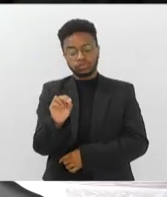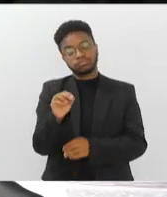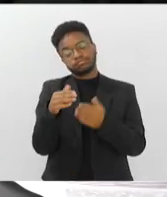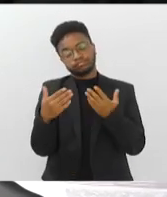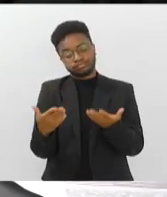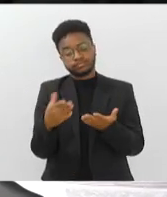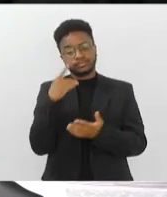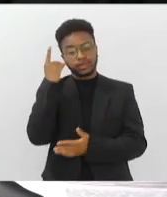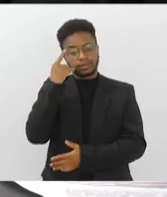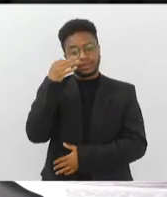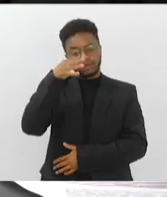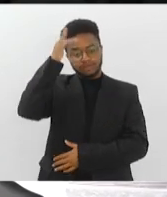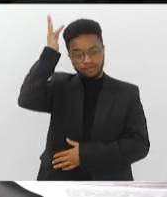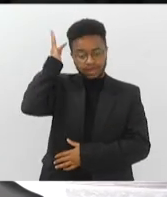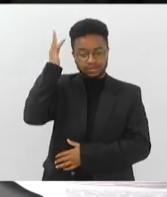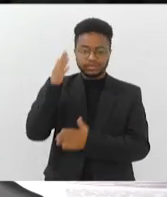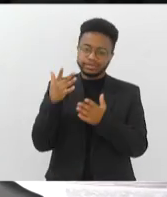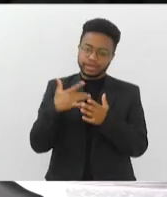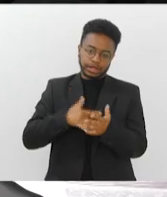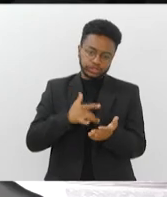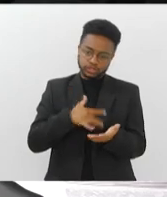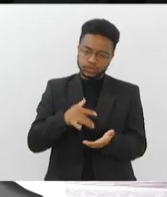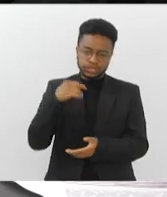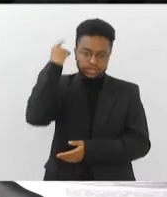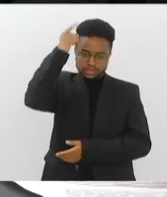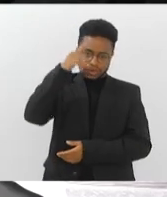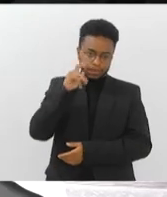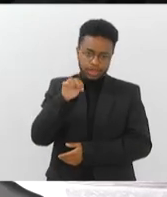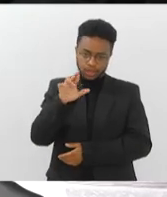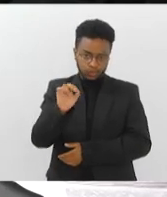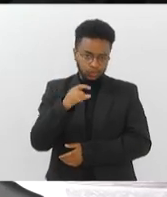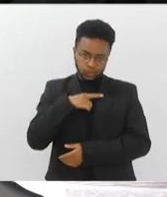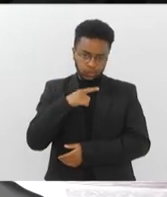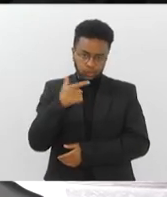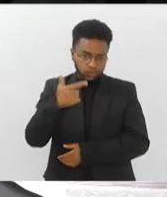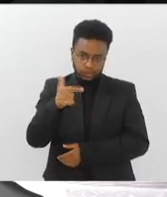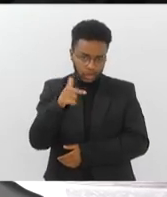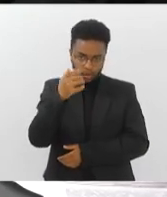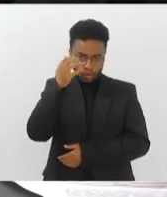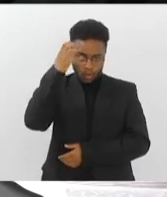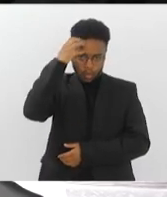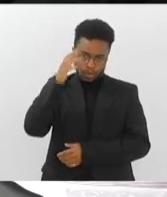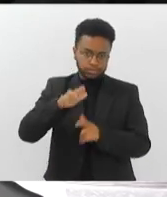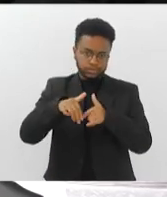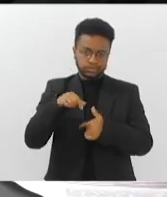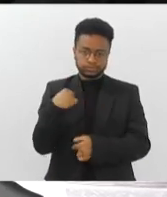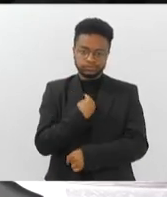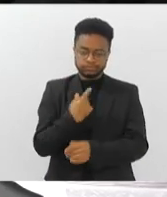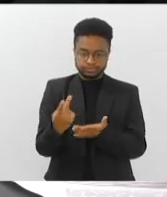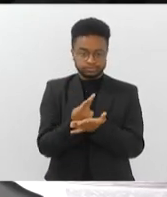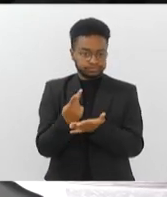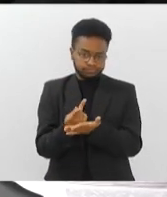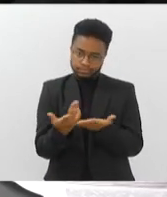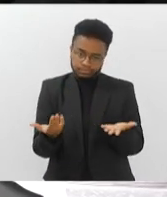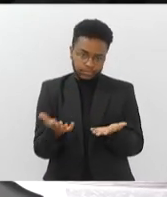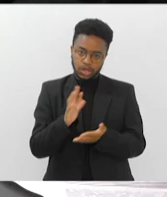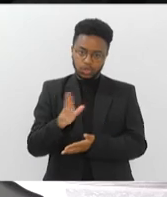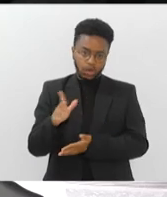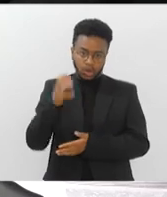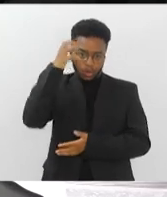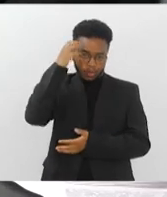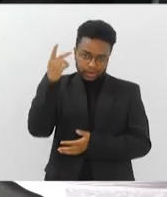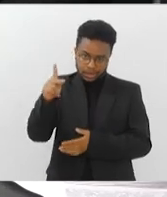Fred Pacheco. O pobre de São Pedro não tem culpa dos nossos erros aqui. Então, não convém culpá-lo das